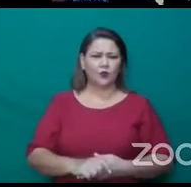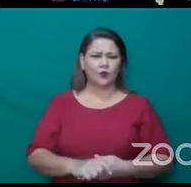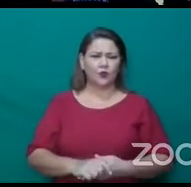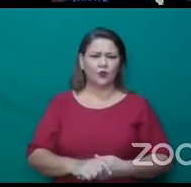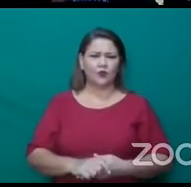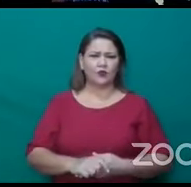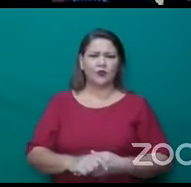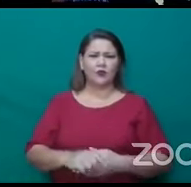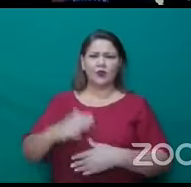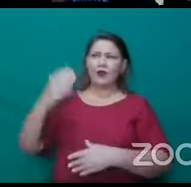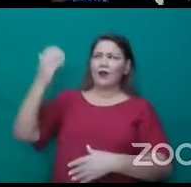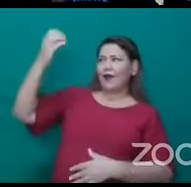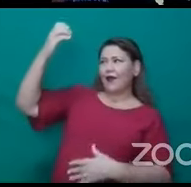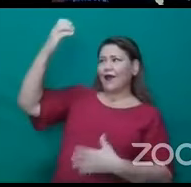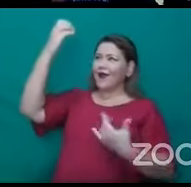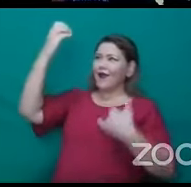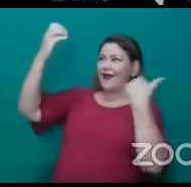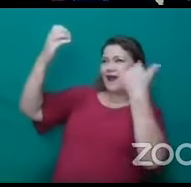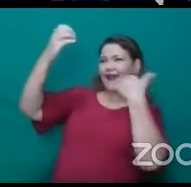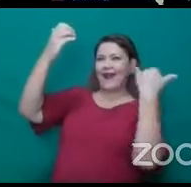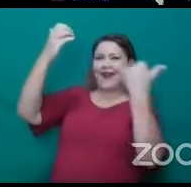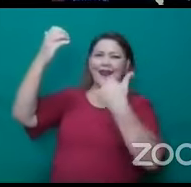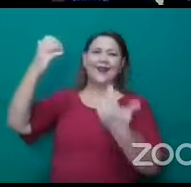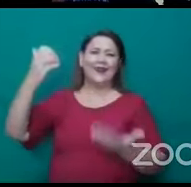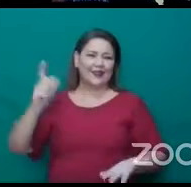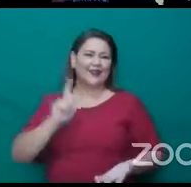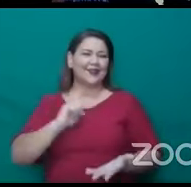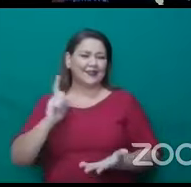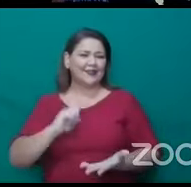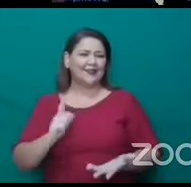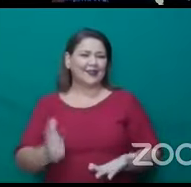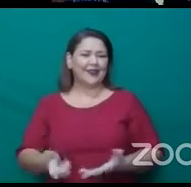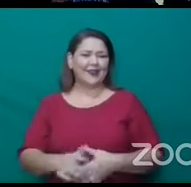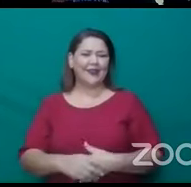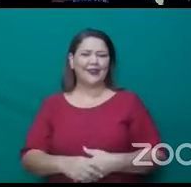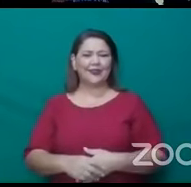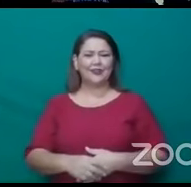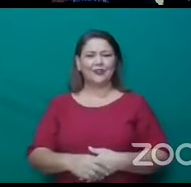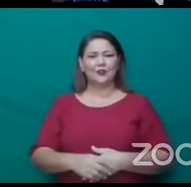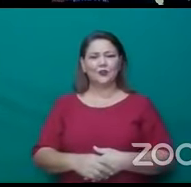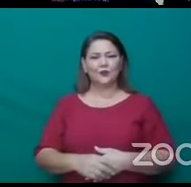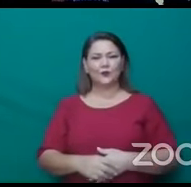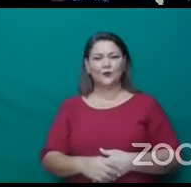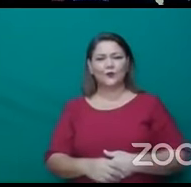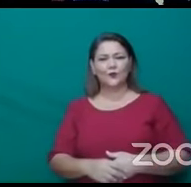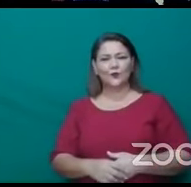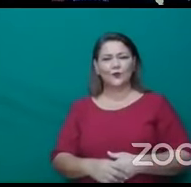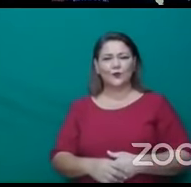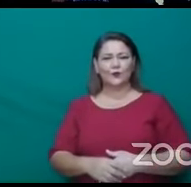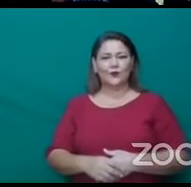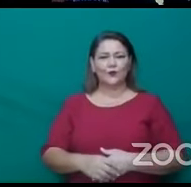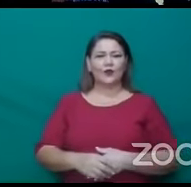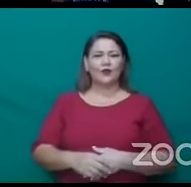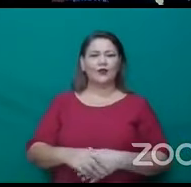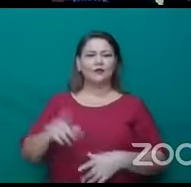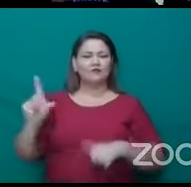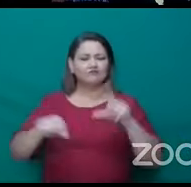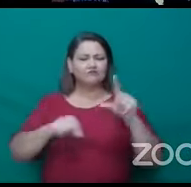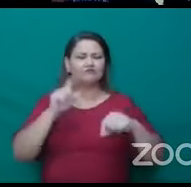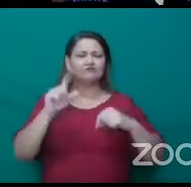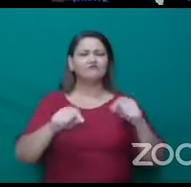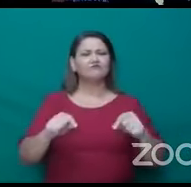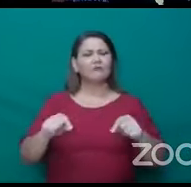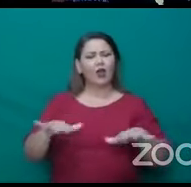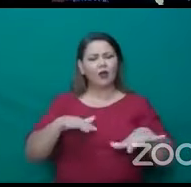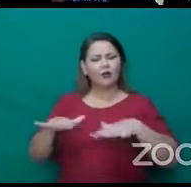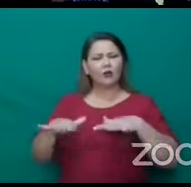filmando e brincando. A gente traz um pouco da Bruxa de Blair aqui. Então, assim, A gente usou muita coisa e a gente queria também deixar